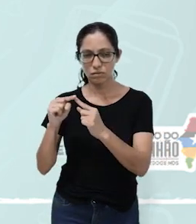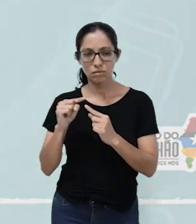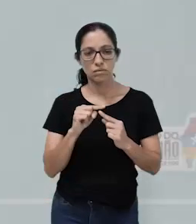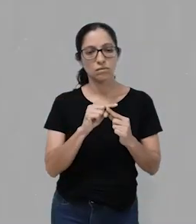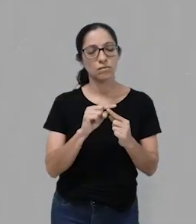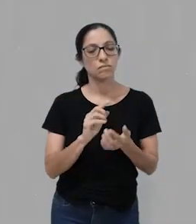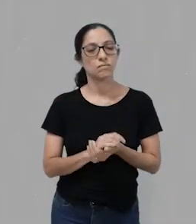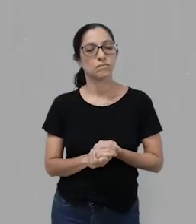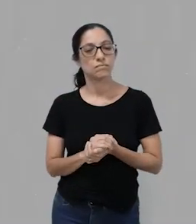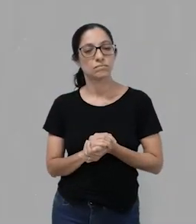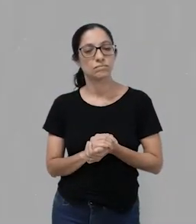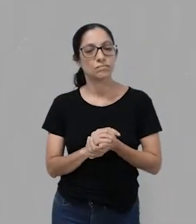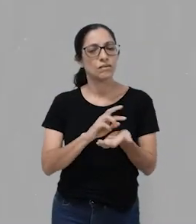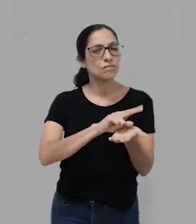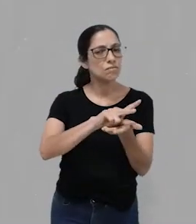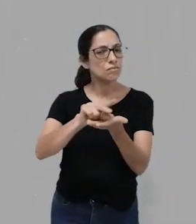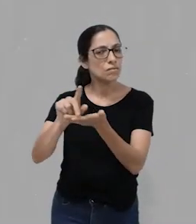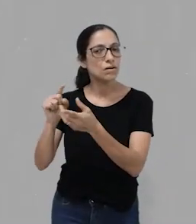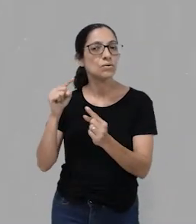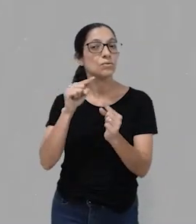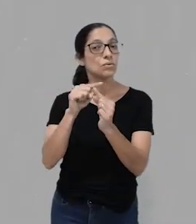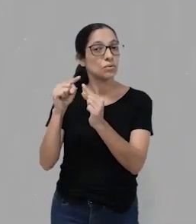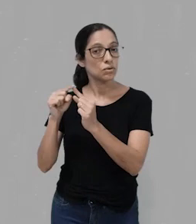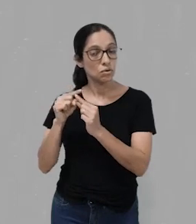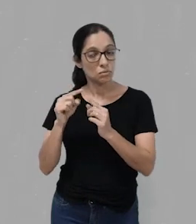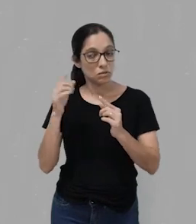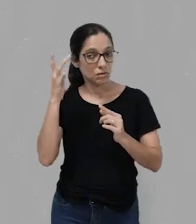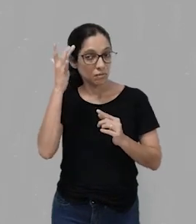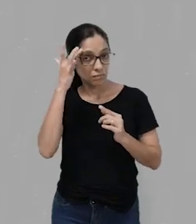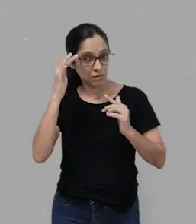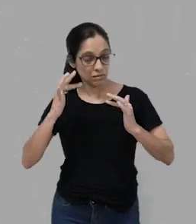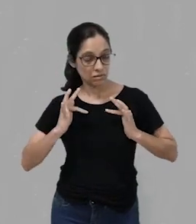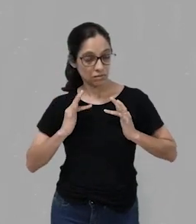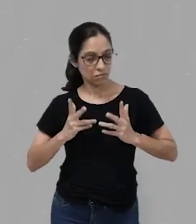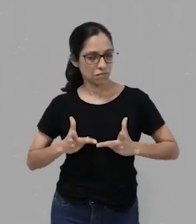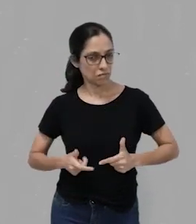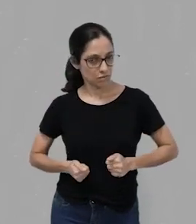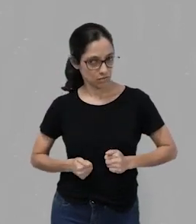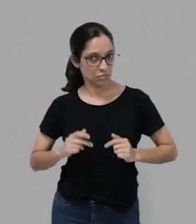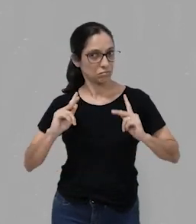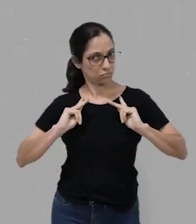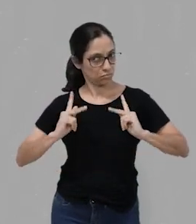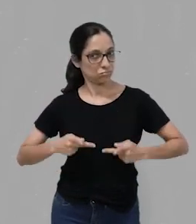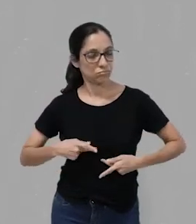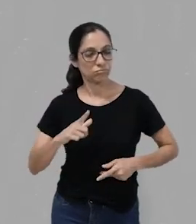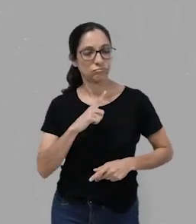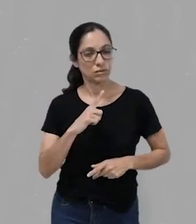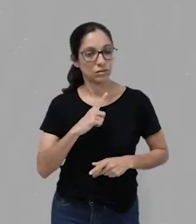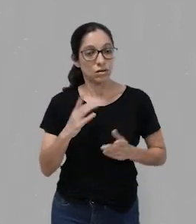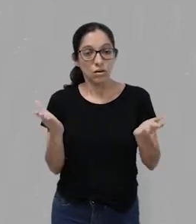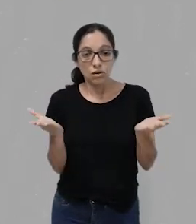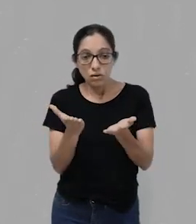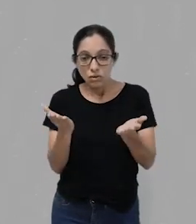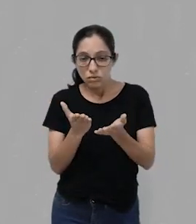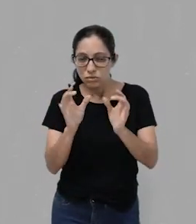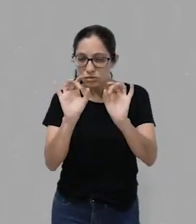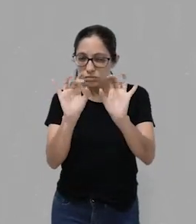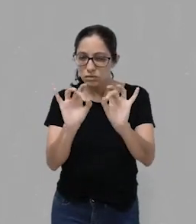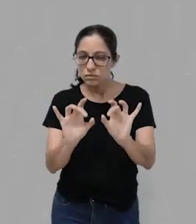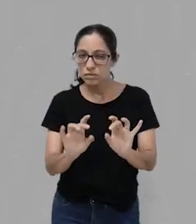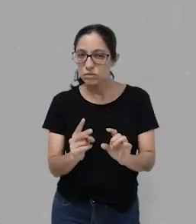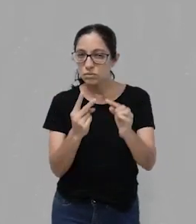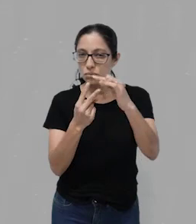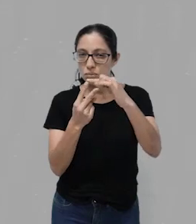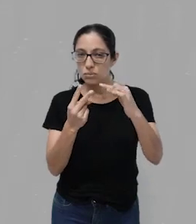tipos. São vários tipos de capacidades físicas existentes no ser humano, tá certo? Hoje nós iremos falar especificadamente